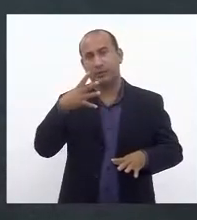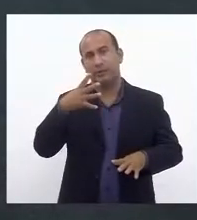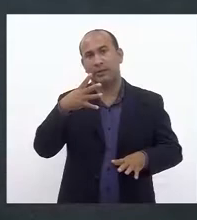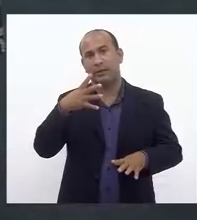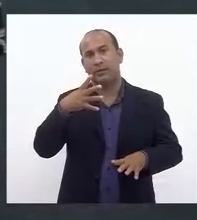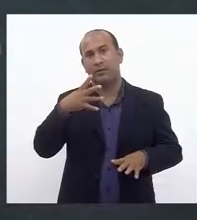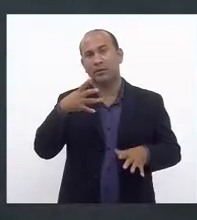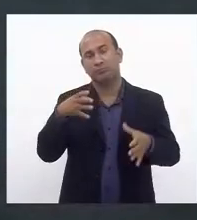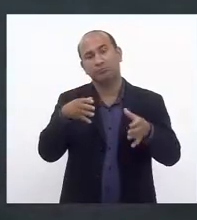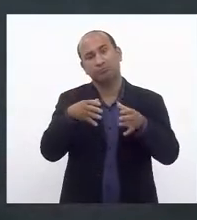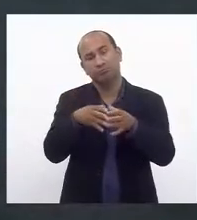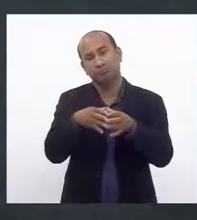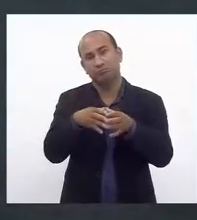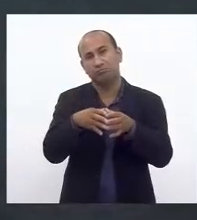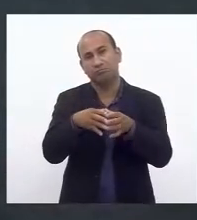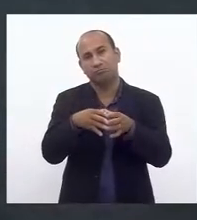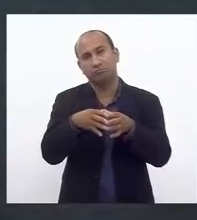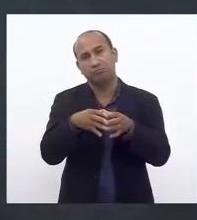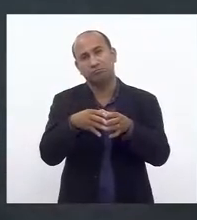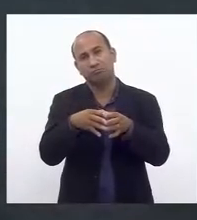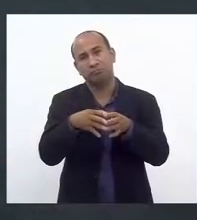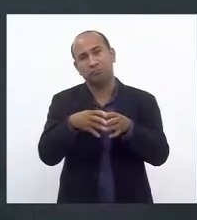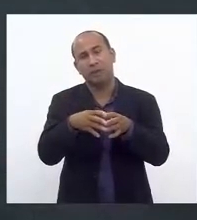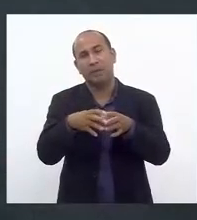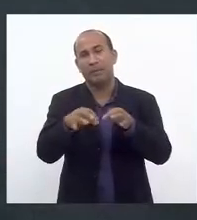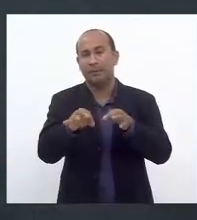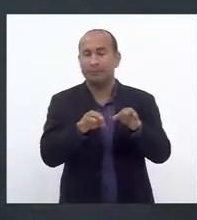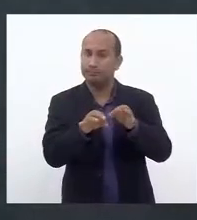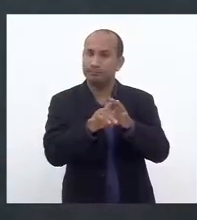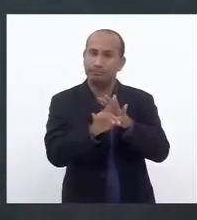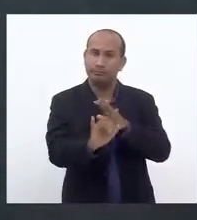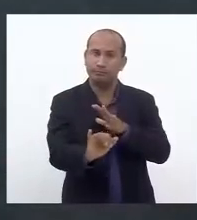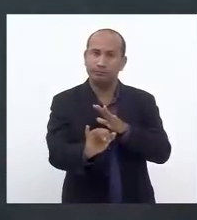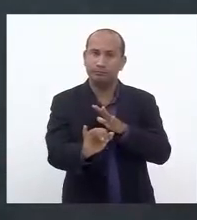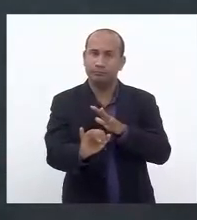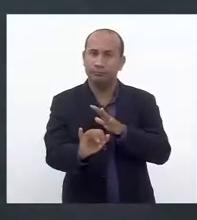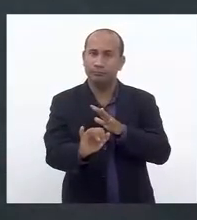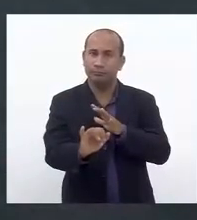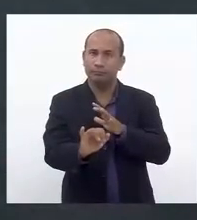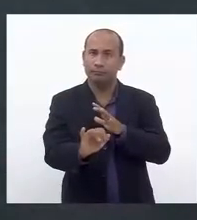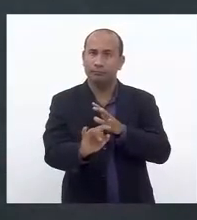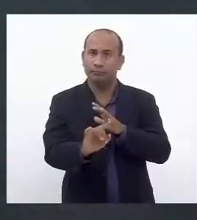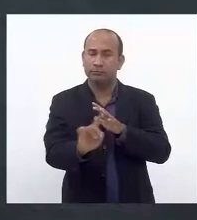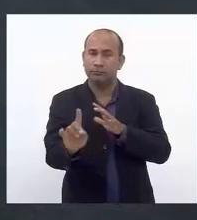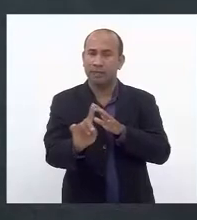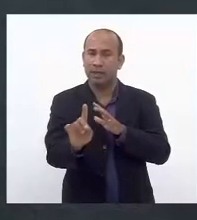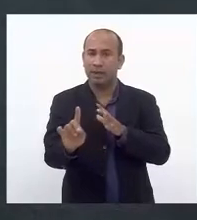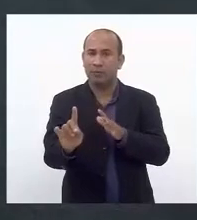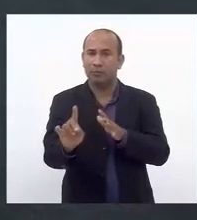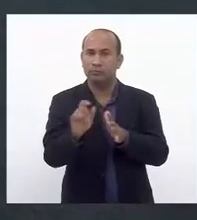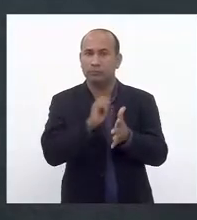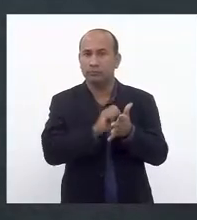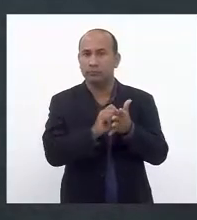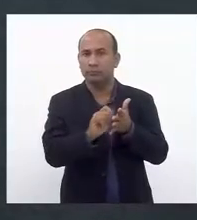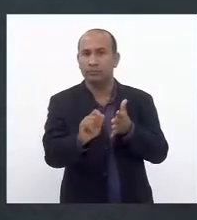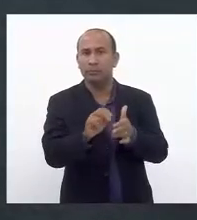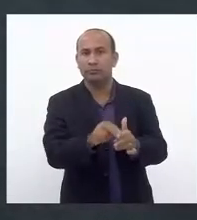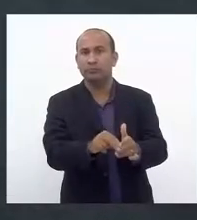méritos parciais e o projeto de lei não escreve